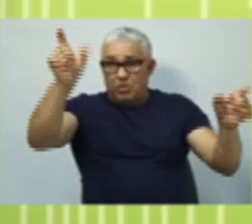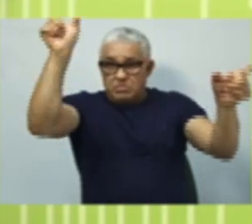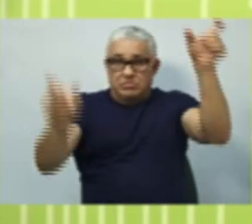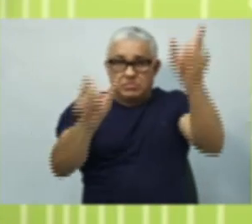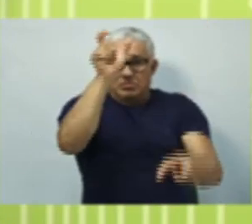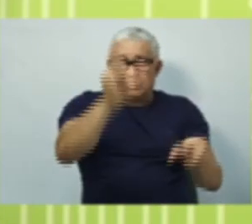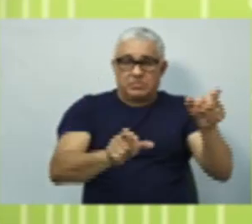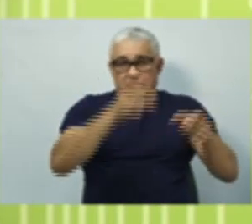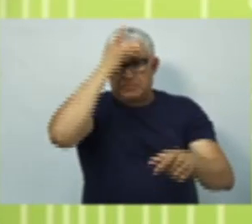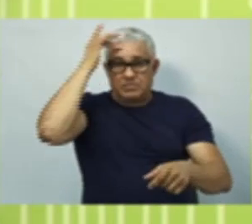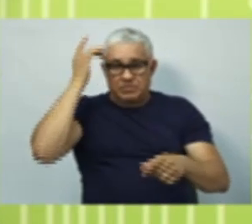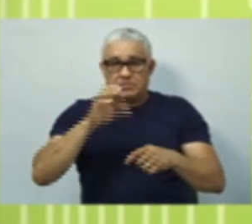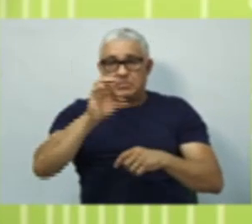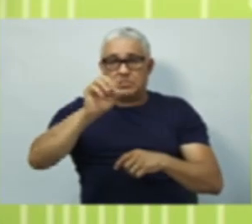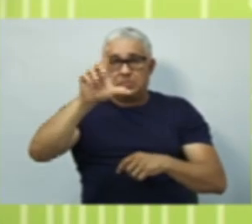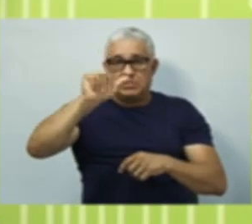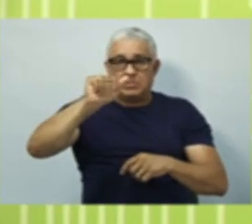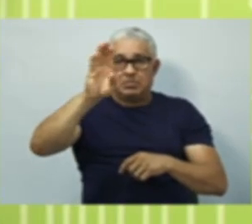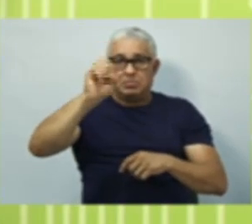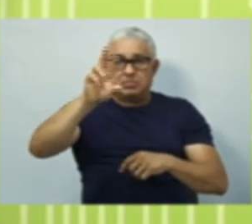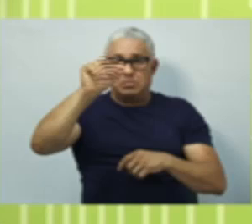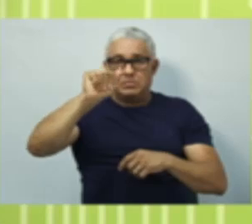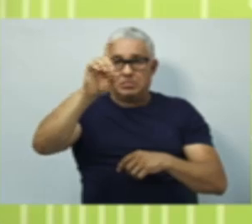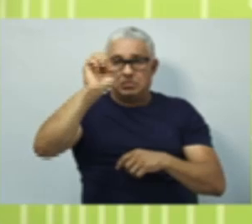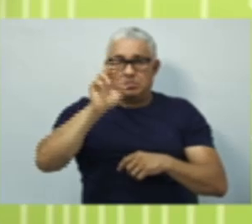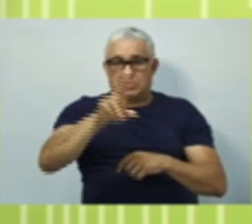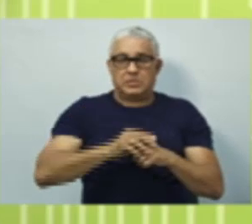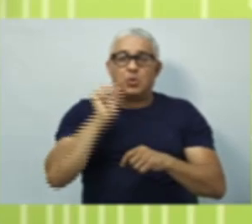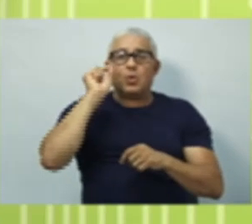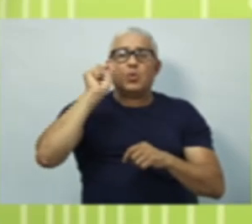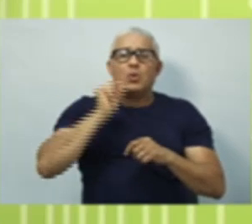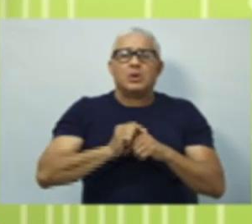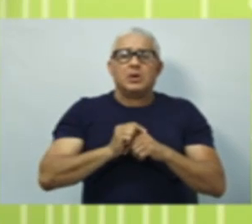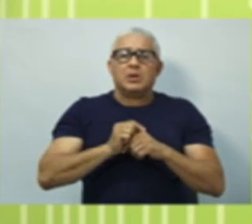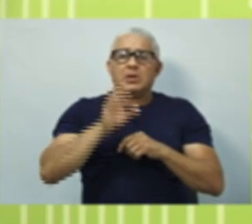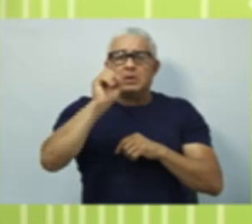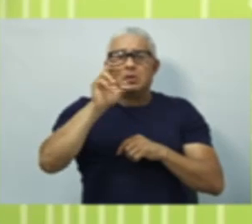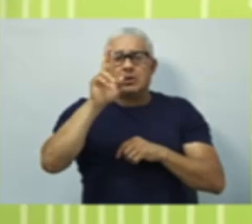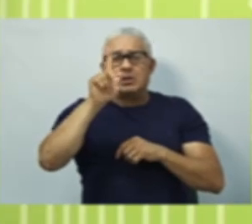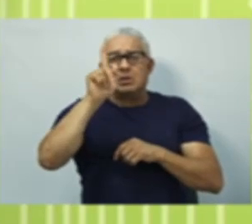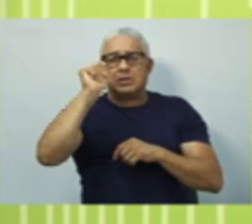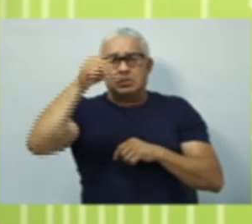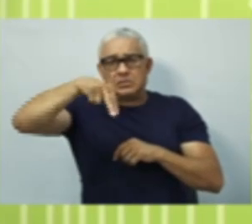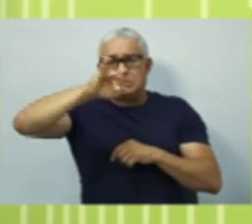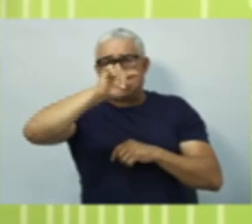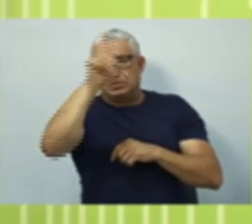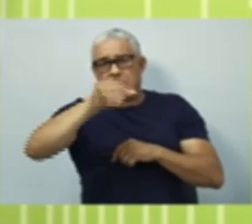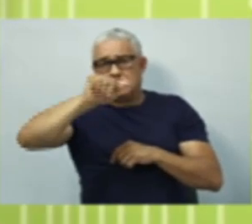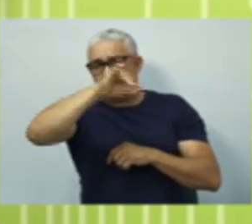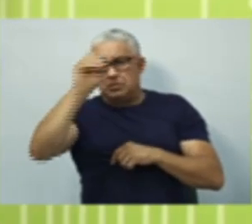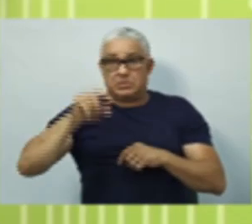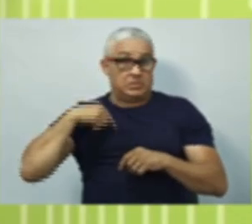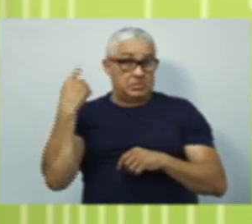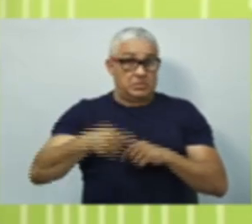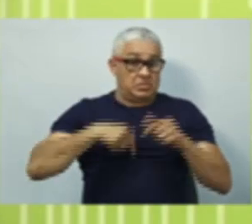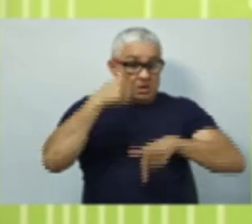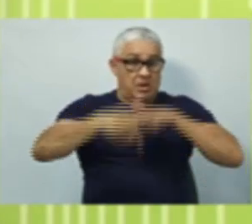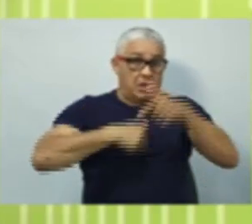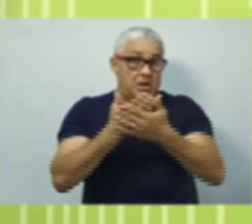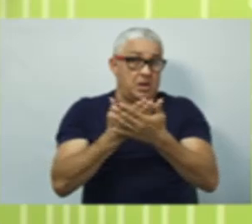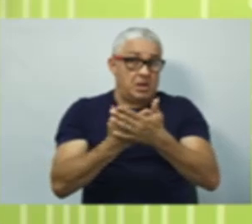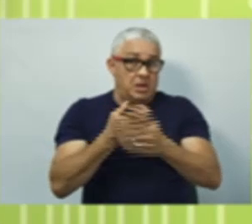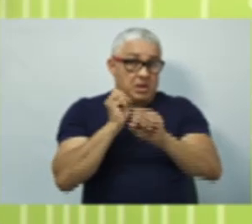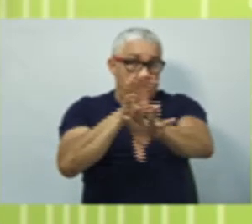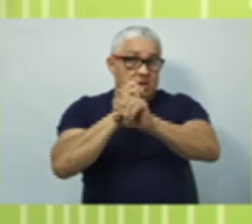vamos recapitular e vamos definir aí o que é uma organização. Nós trabalhamos aí nas nossas aulas, será